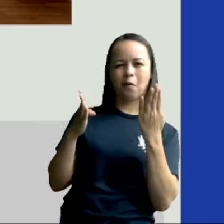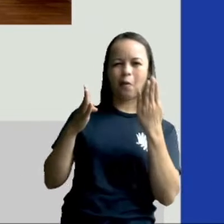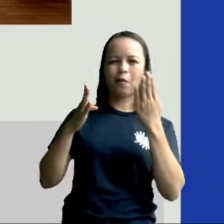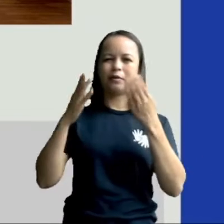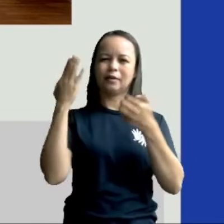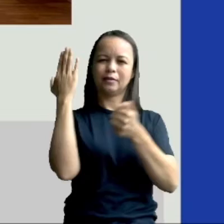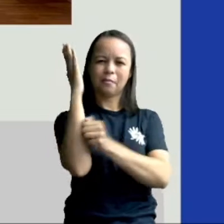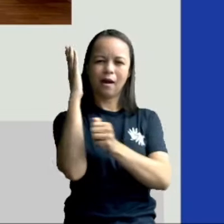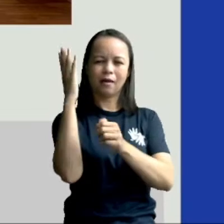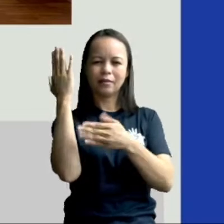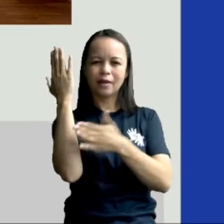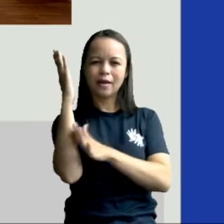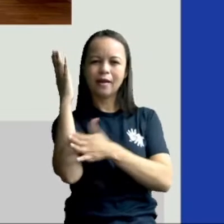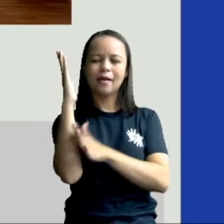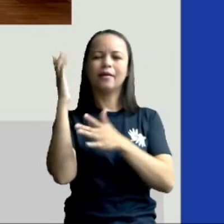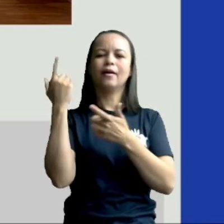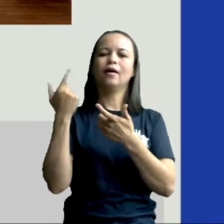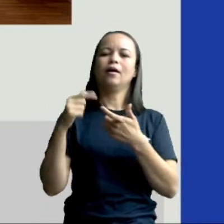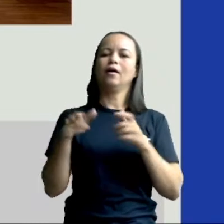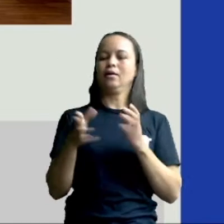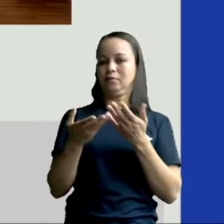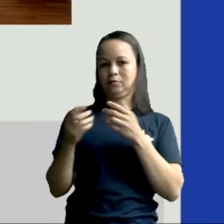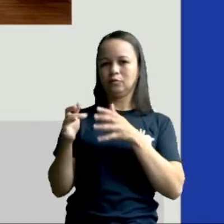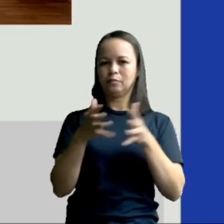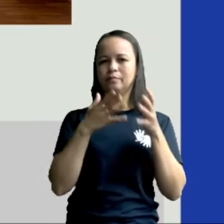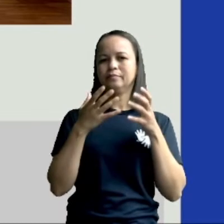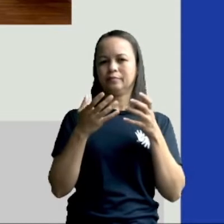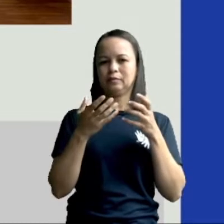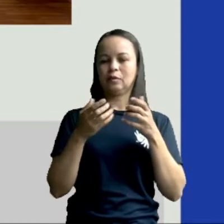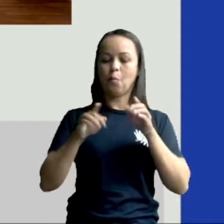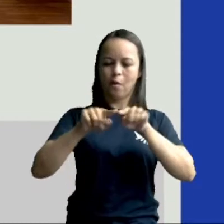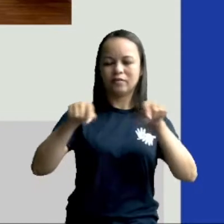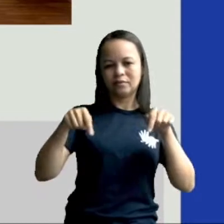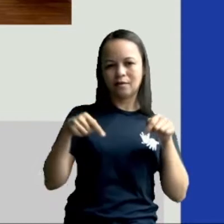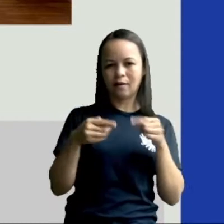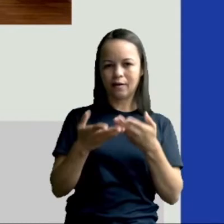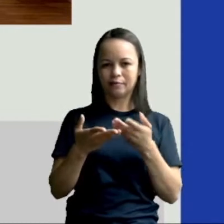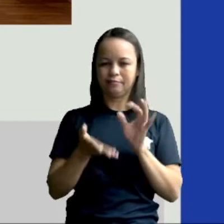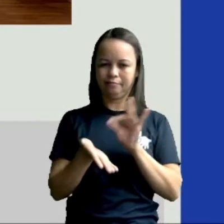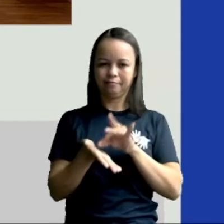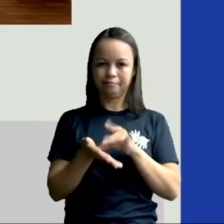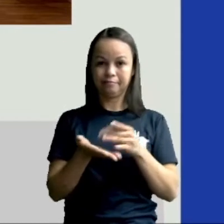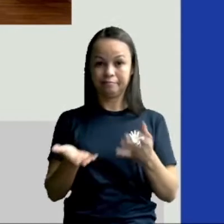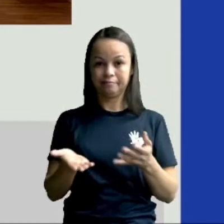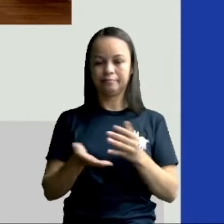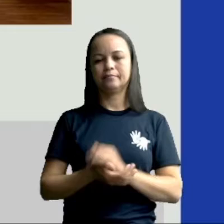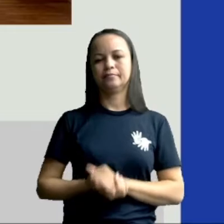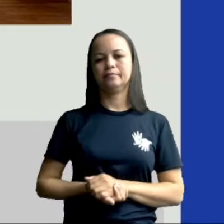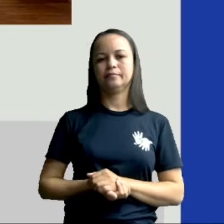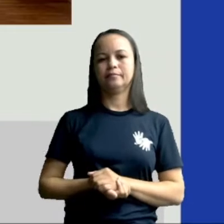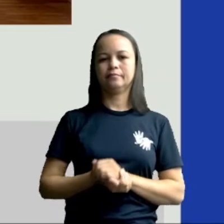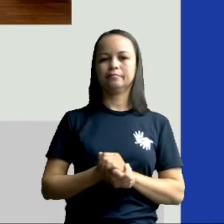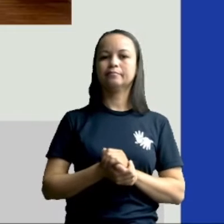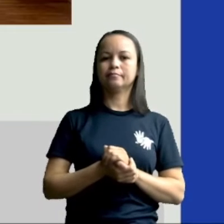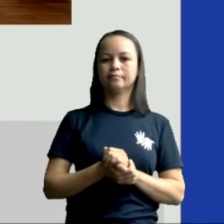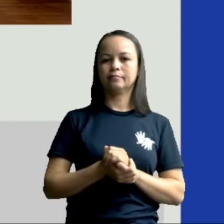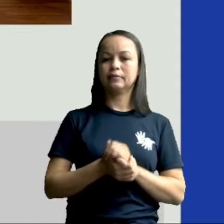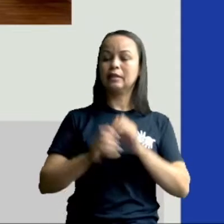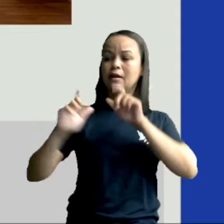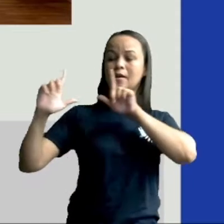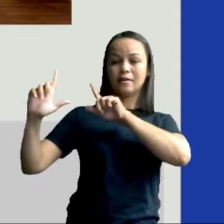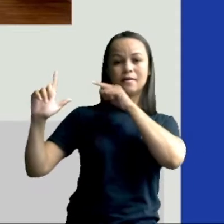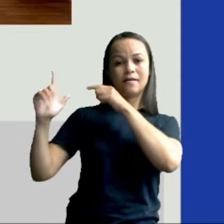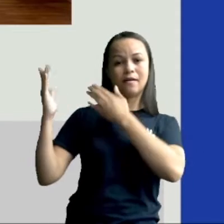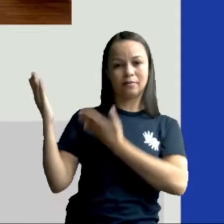uns móveis bem rústicos. Uma sala de uma casa, não é verdade? Vamos seguindo. E